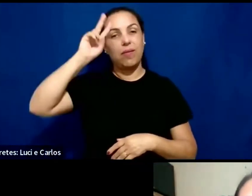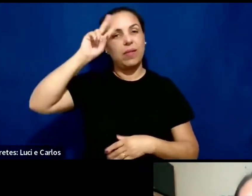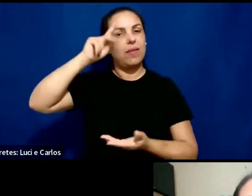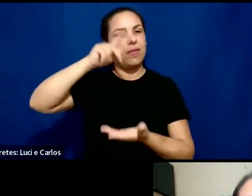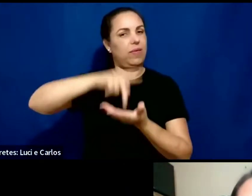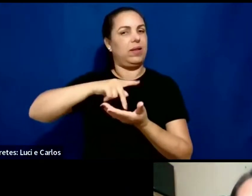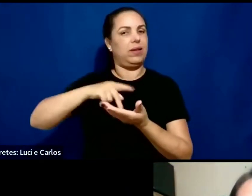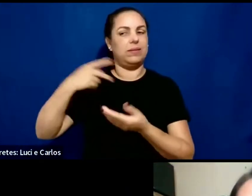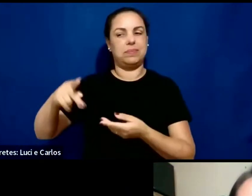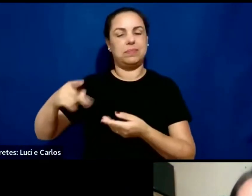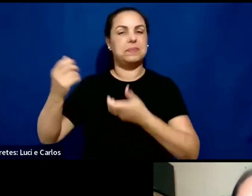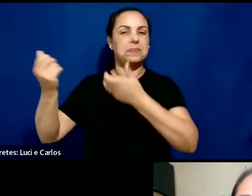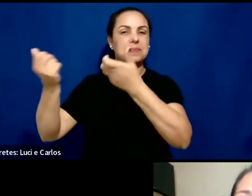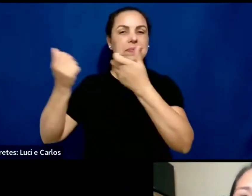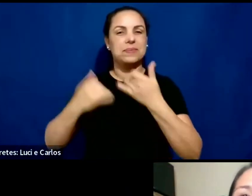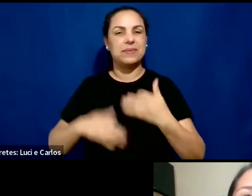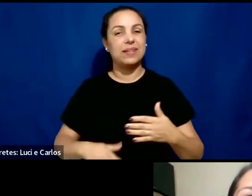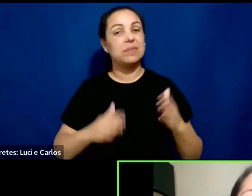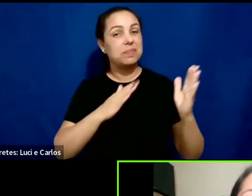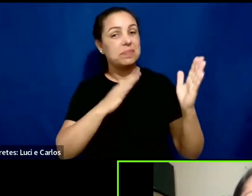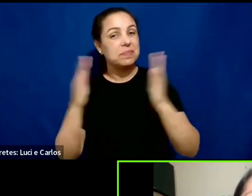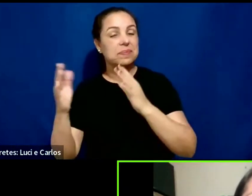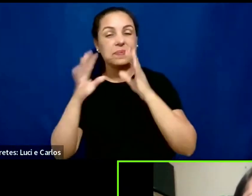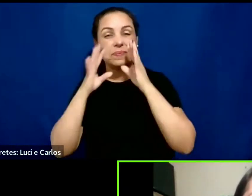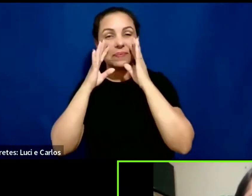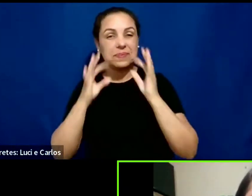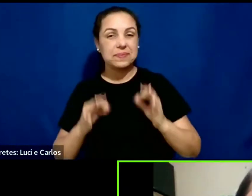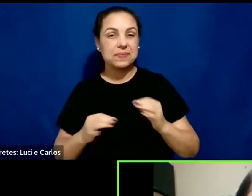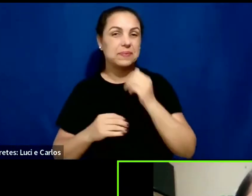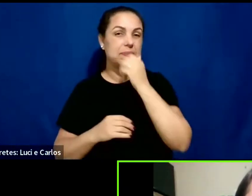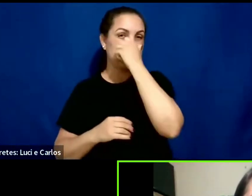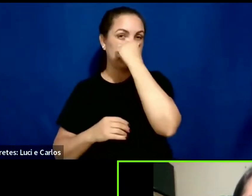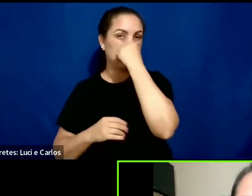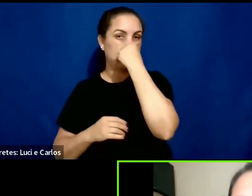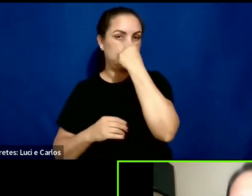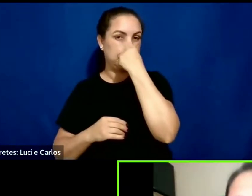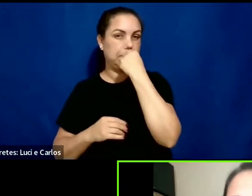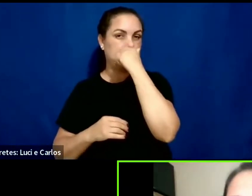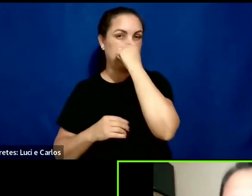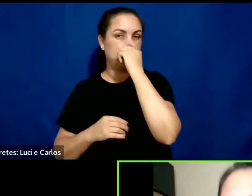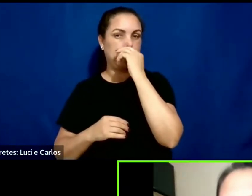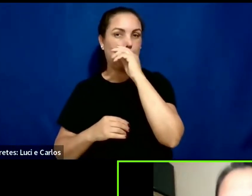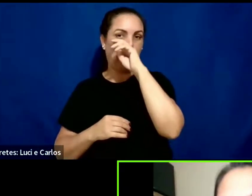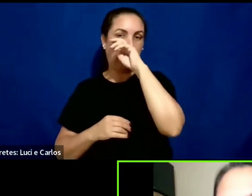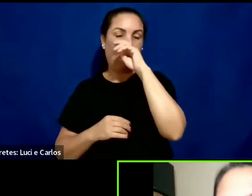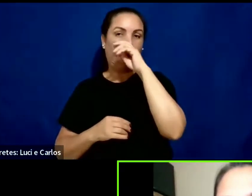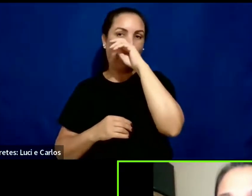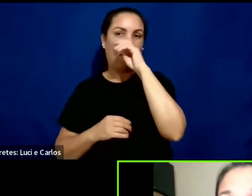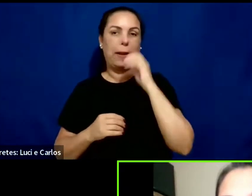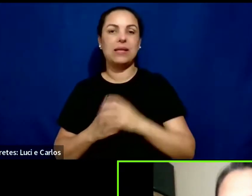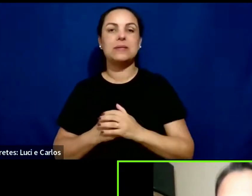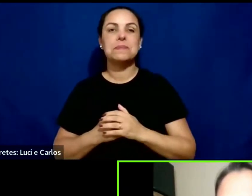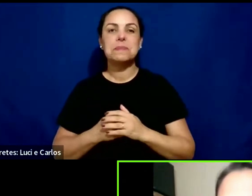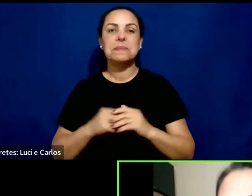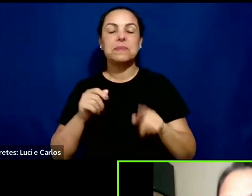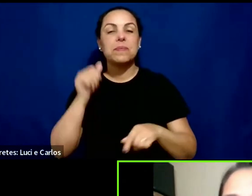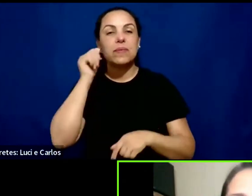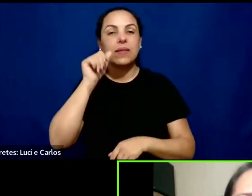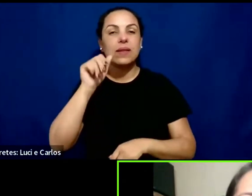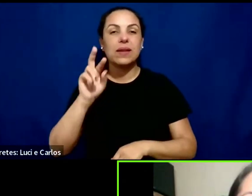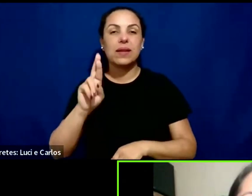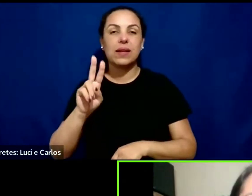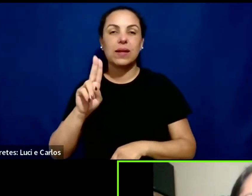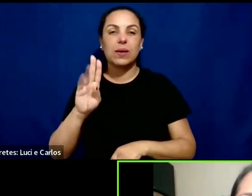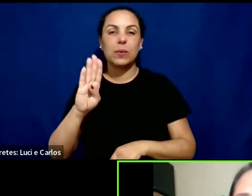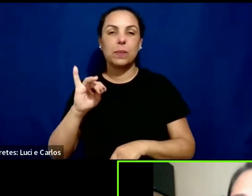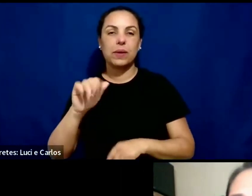Então, prestem muita atenção. Eu quero pedir para o Nildo ativar o microfone dela aqui, se eu não encontrar, é a Rúbia. Pode levantar a